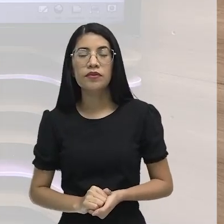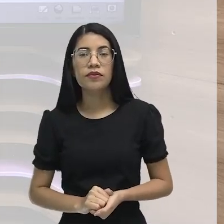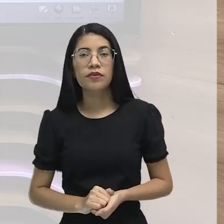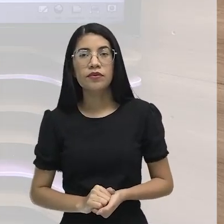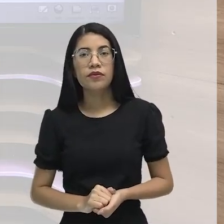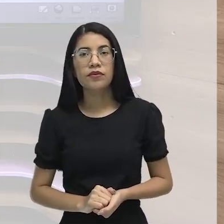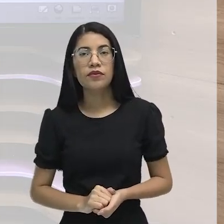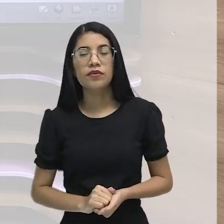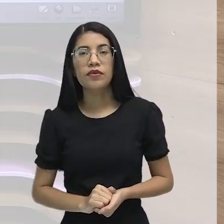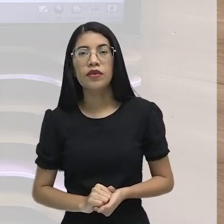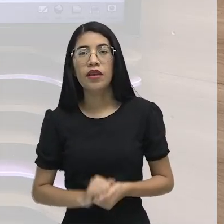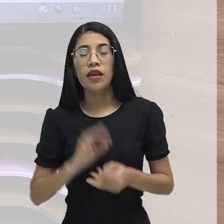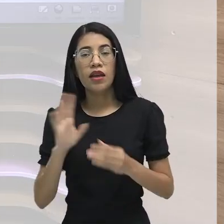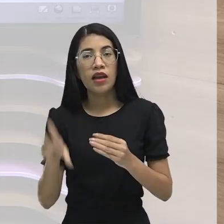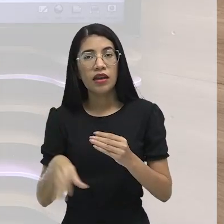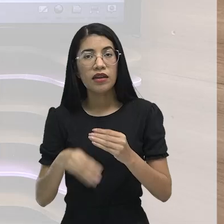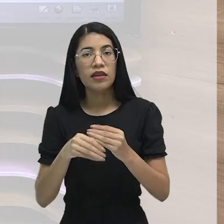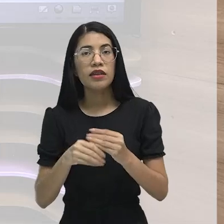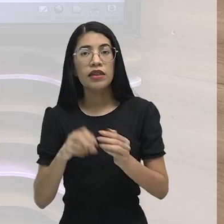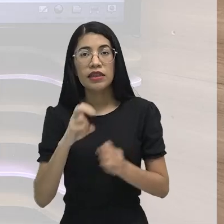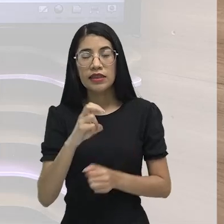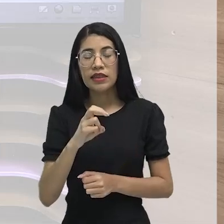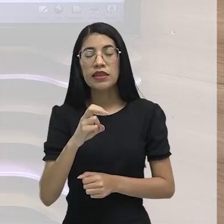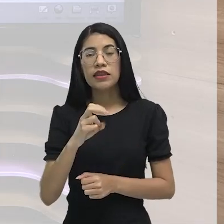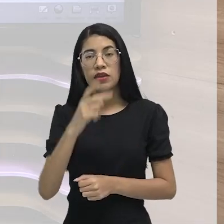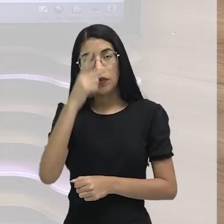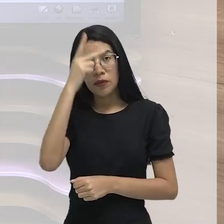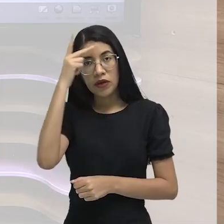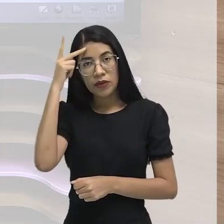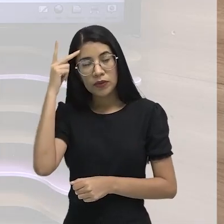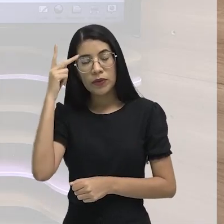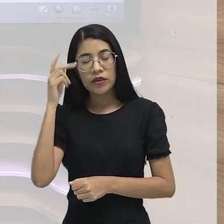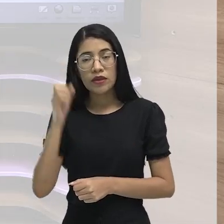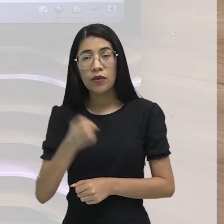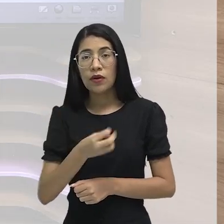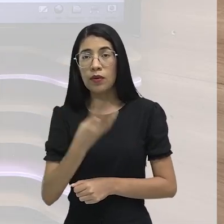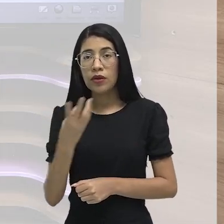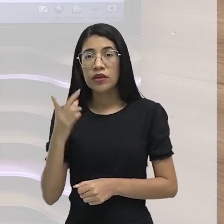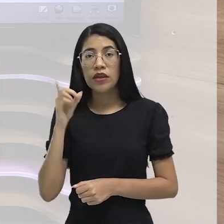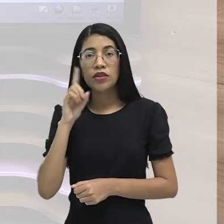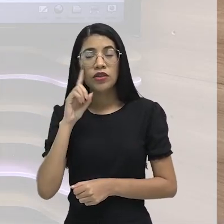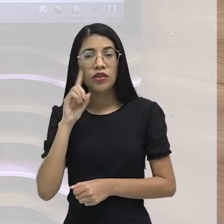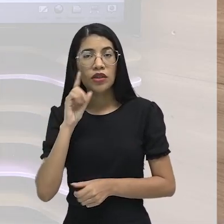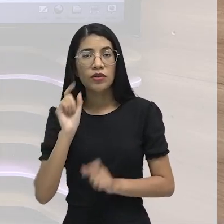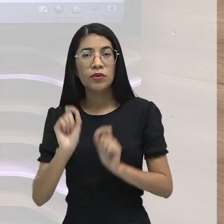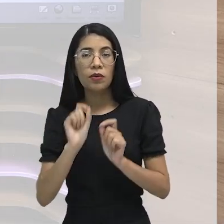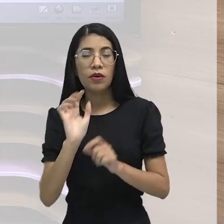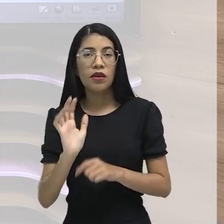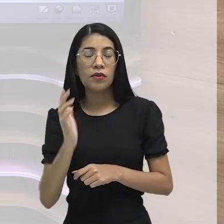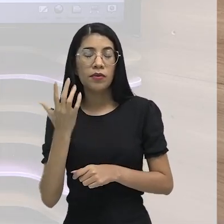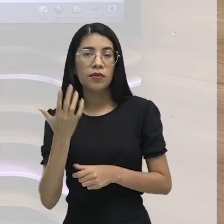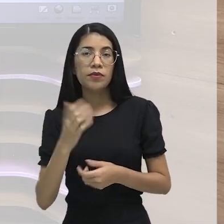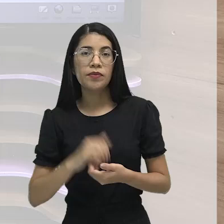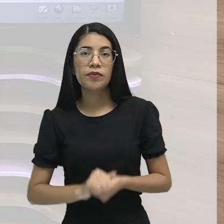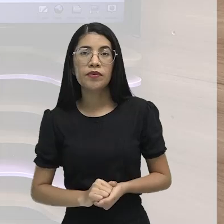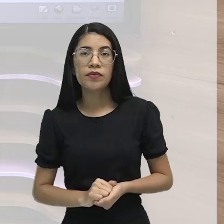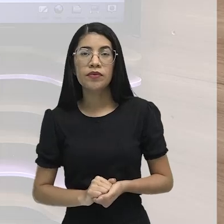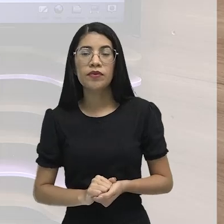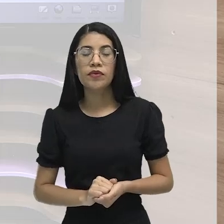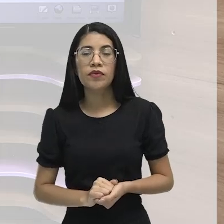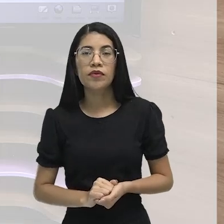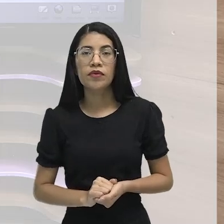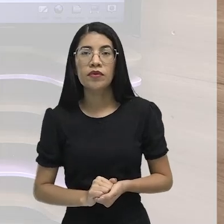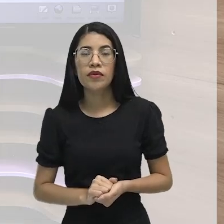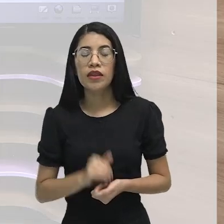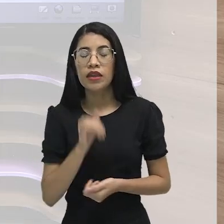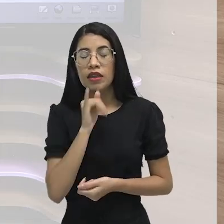por dia. Eu aumentei o quantitativo de pessoas. O que vai acontecer com a quantidade de dias, né? Ou melhor, eu aumentei aqui